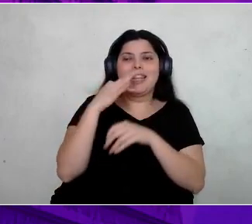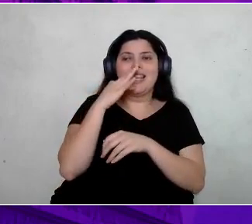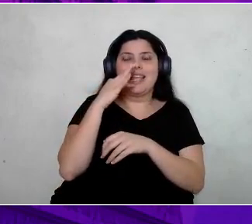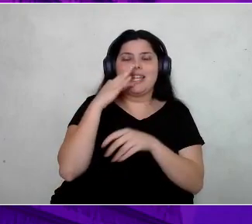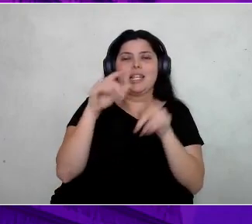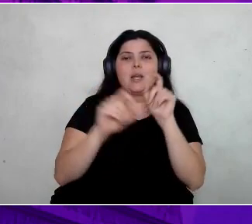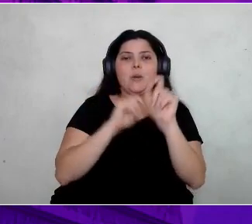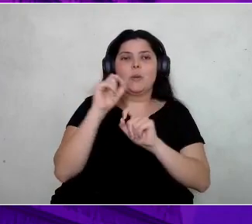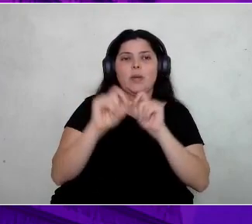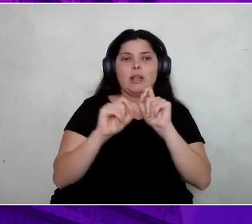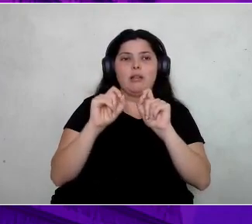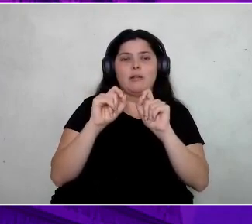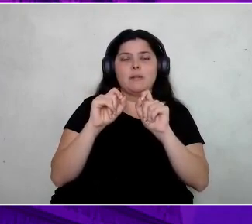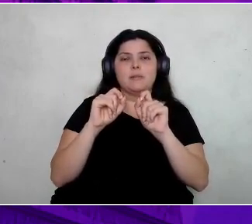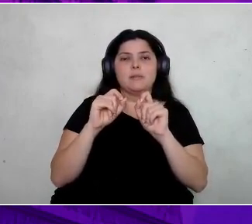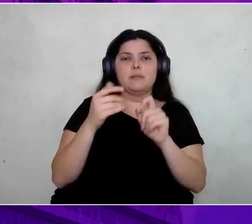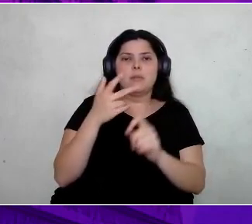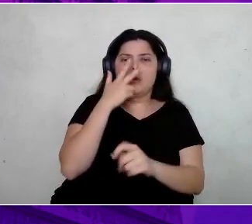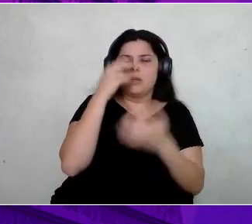minha bagagem anterior.